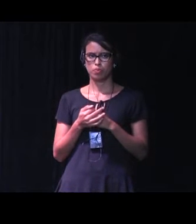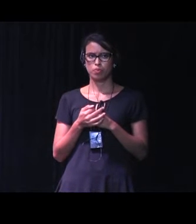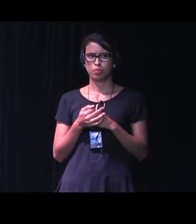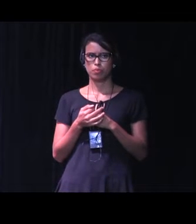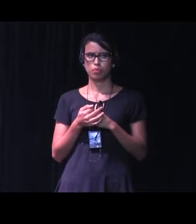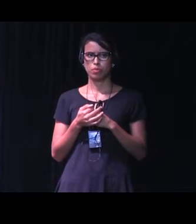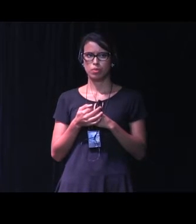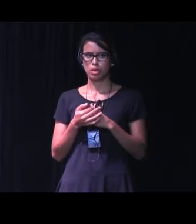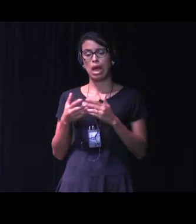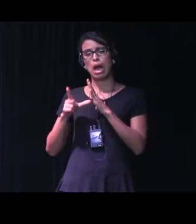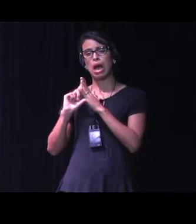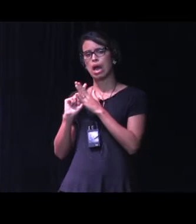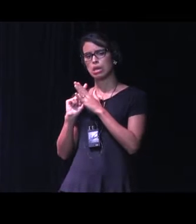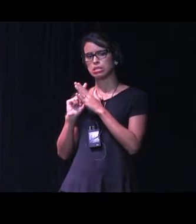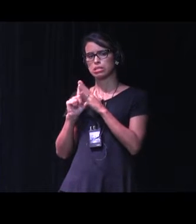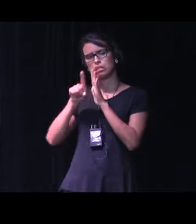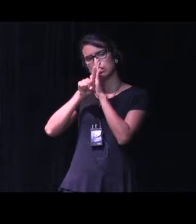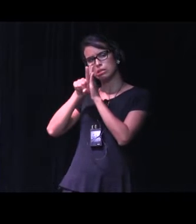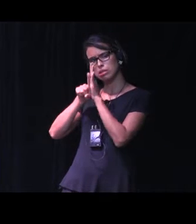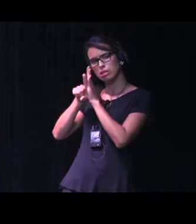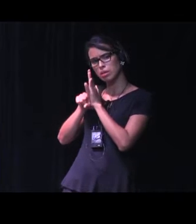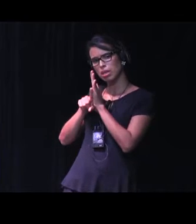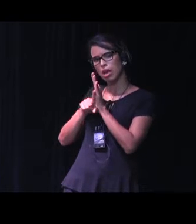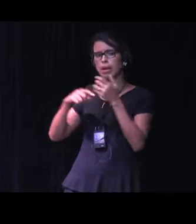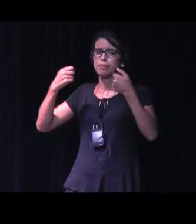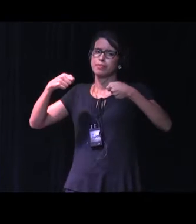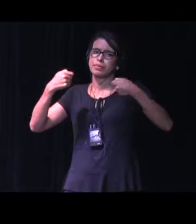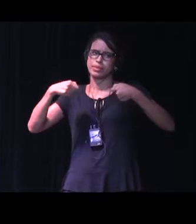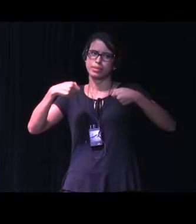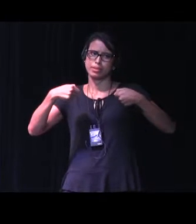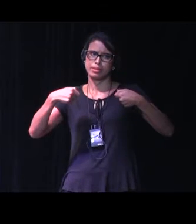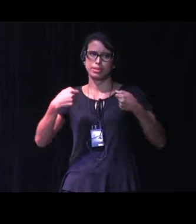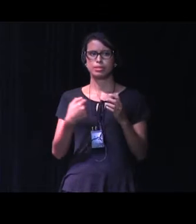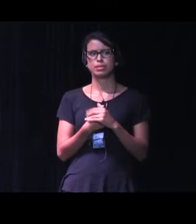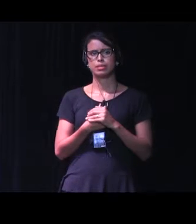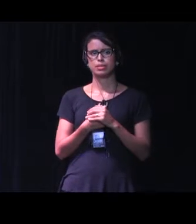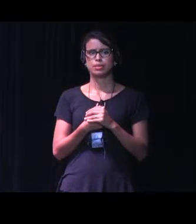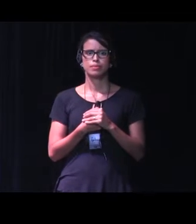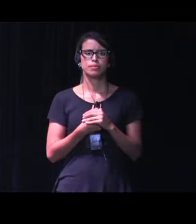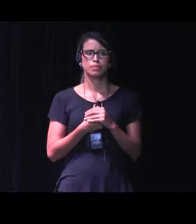território. Antes de fazer o estudo, devemos